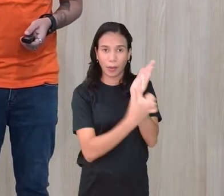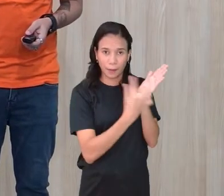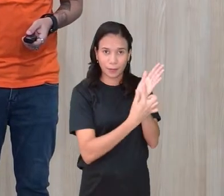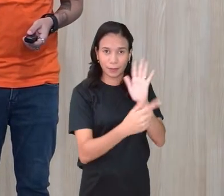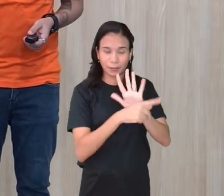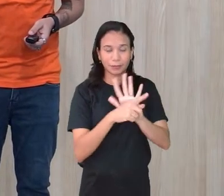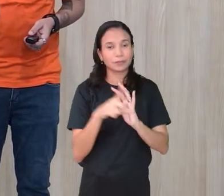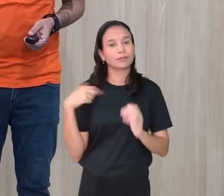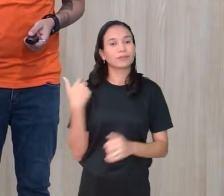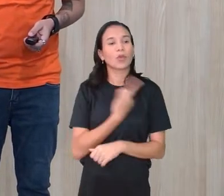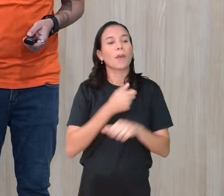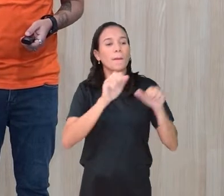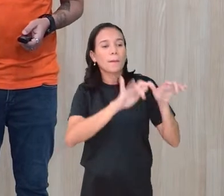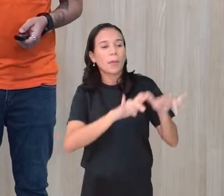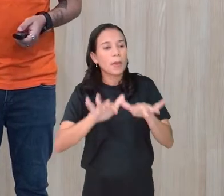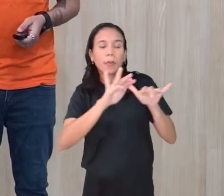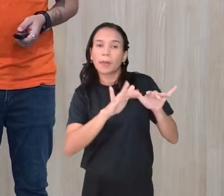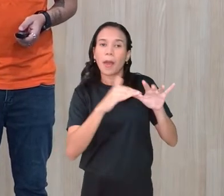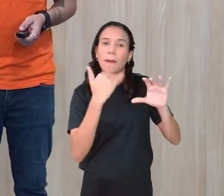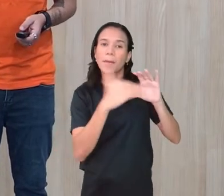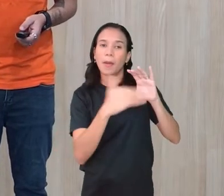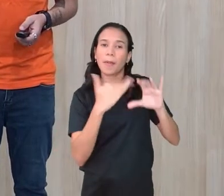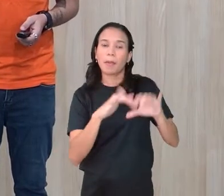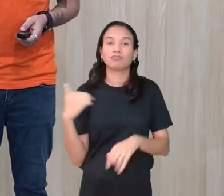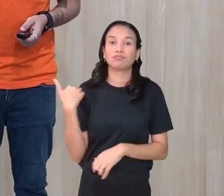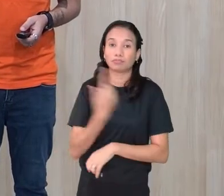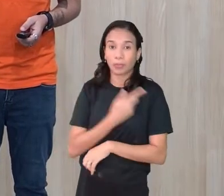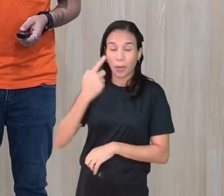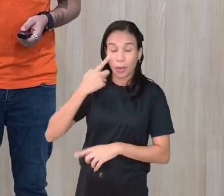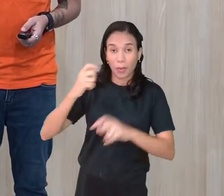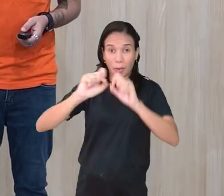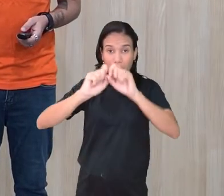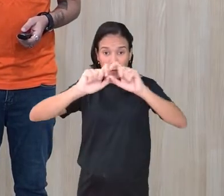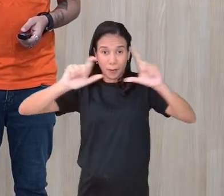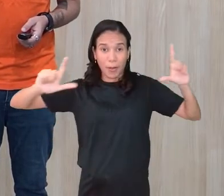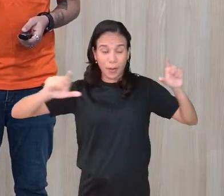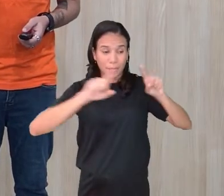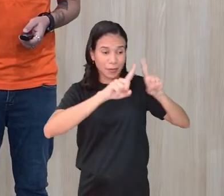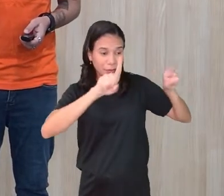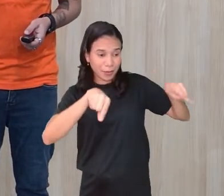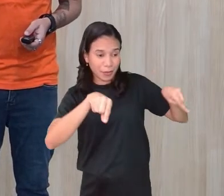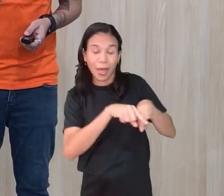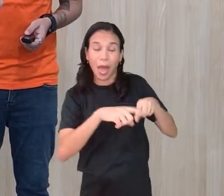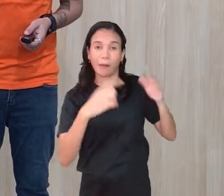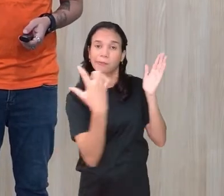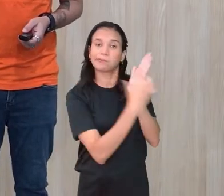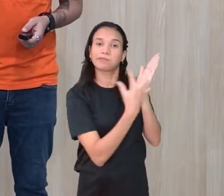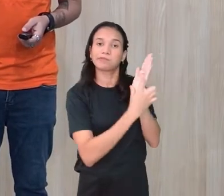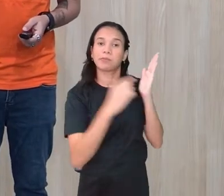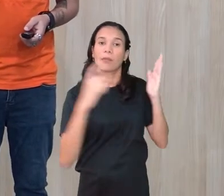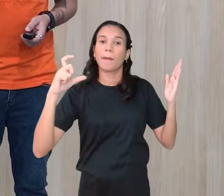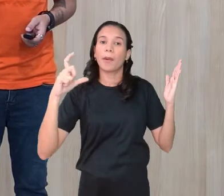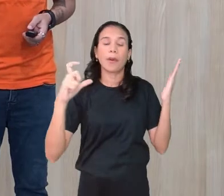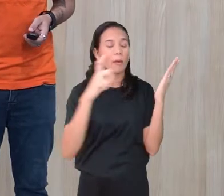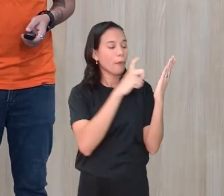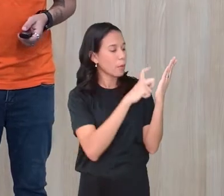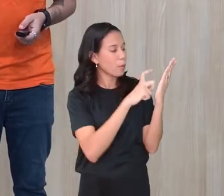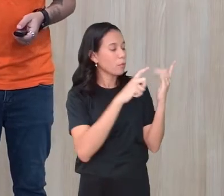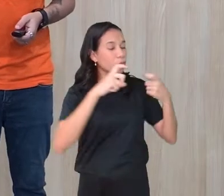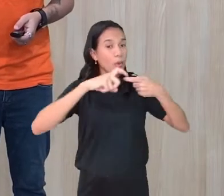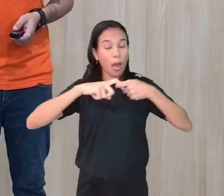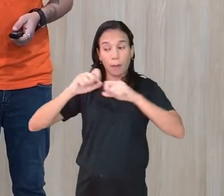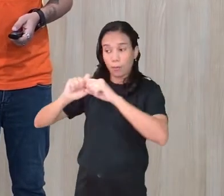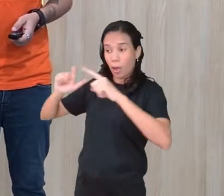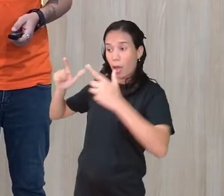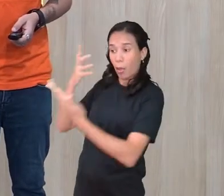em contato com a gente, tá certo? Vai aparecer aí na tela o QR Code para que você baixe o aplicativo, se você está vendo pela TV, ou